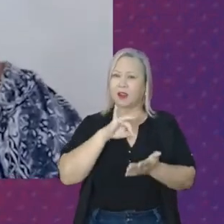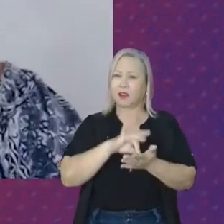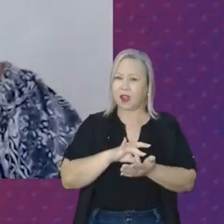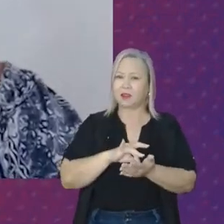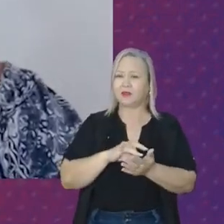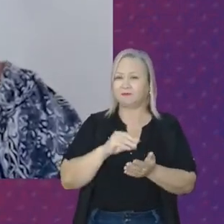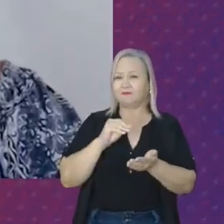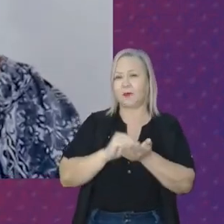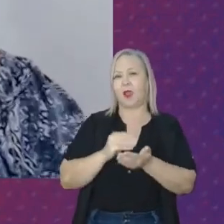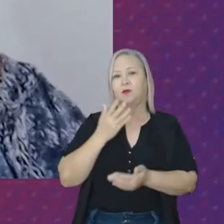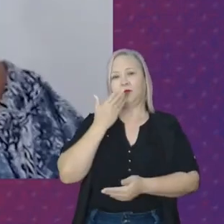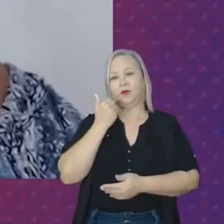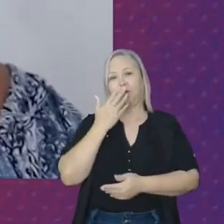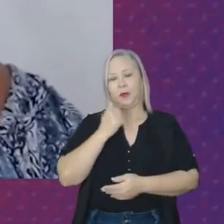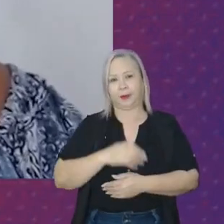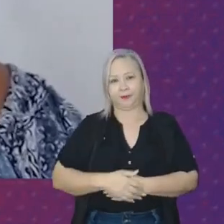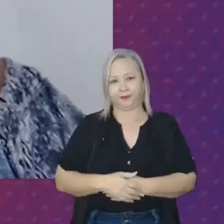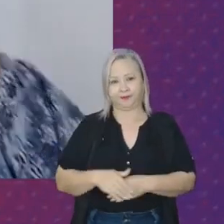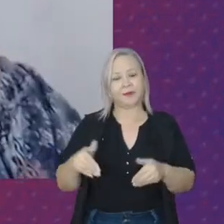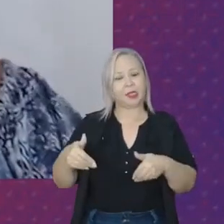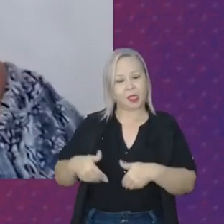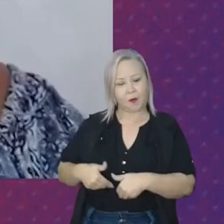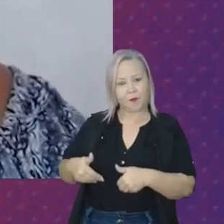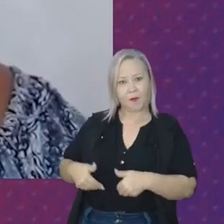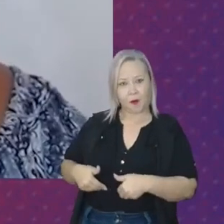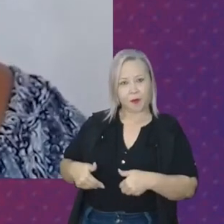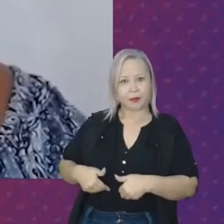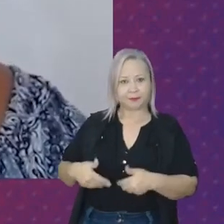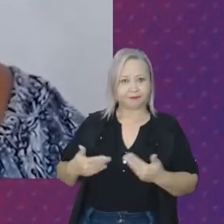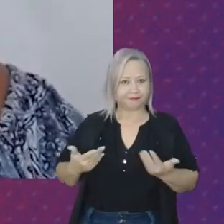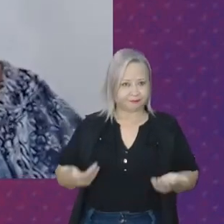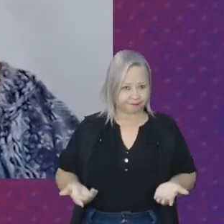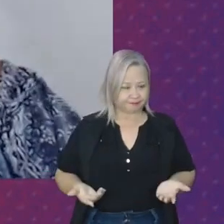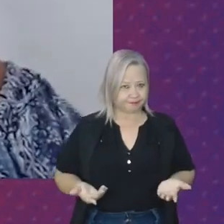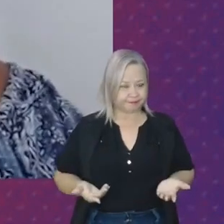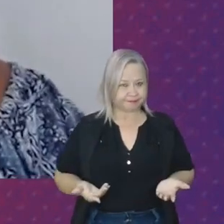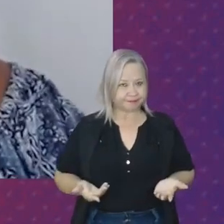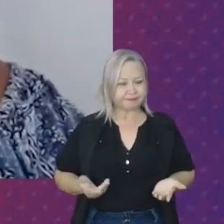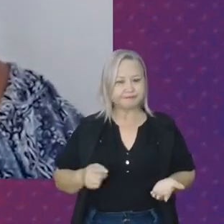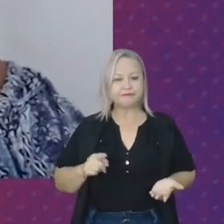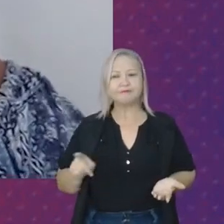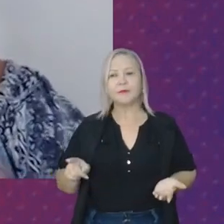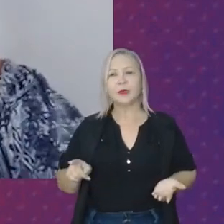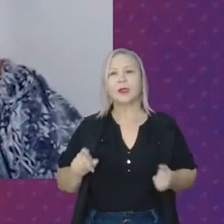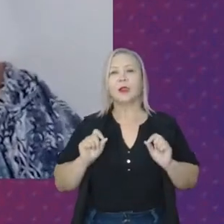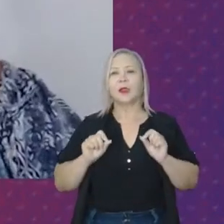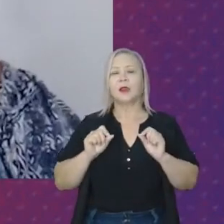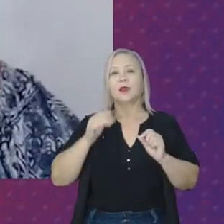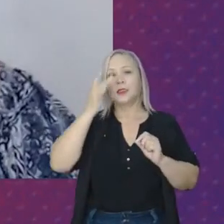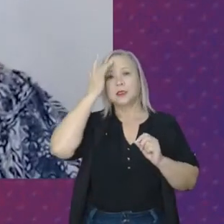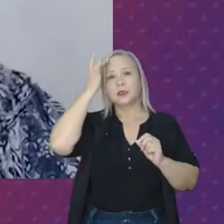alimentar. Fome, falta de alimento, né? Isso, quando é chefiado pela mulher,